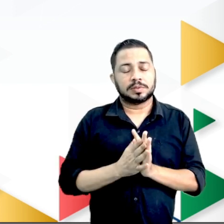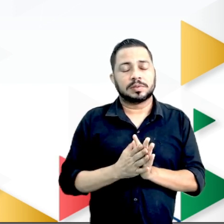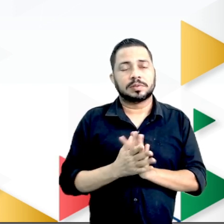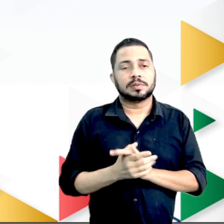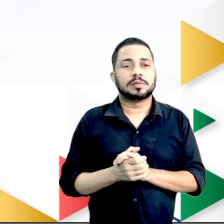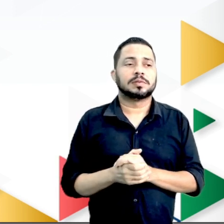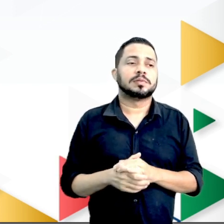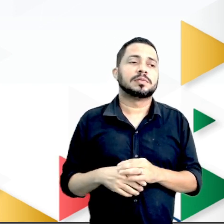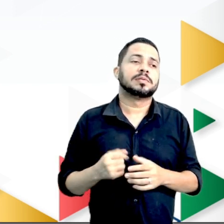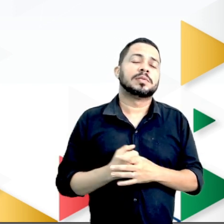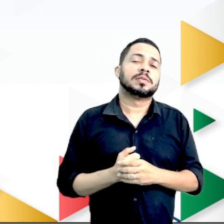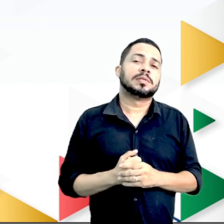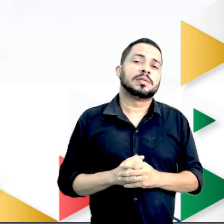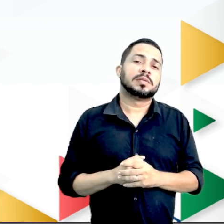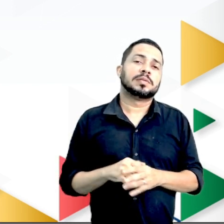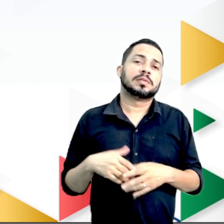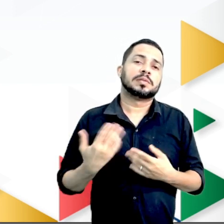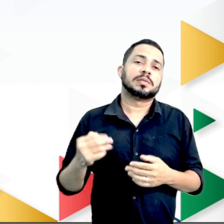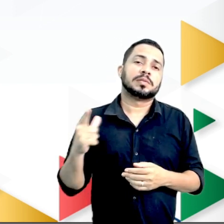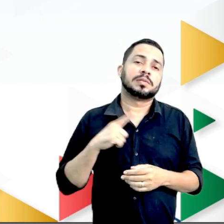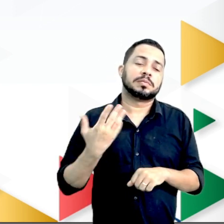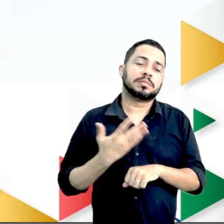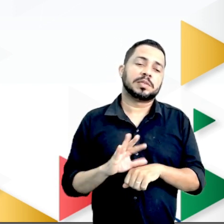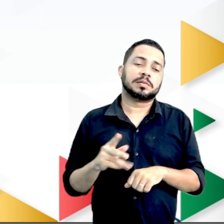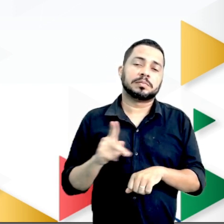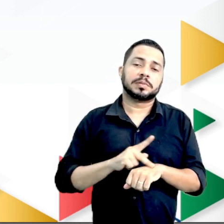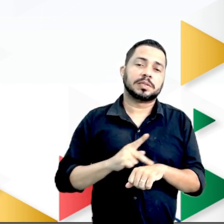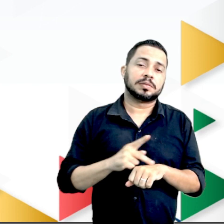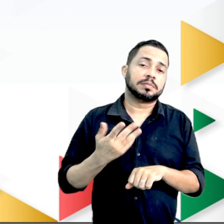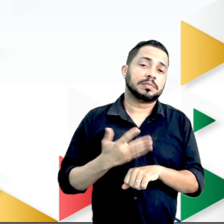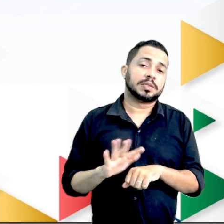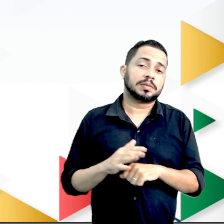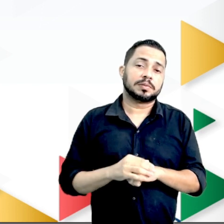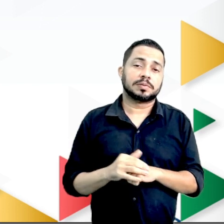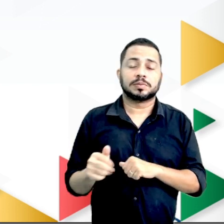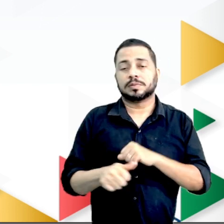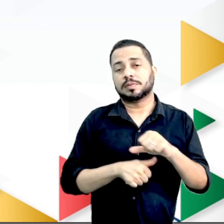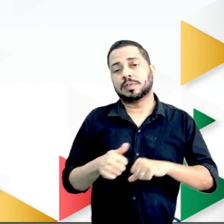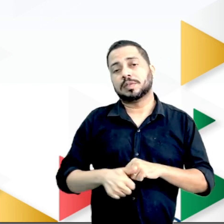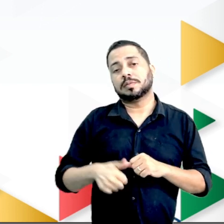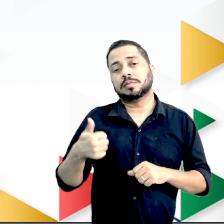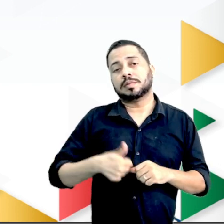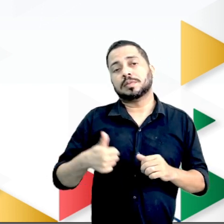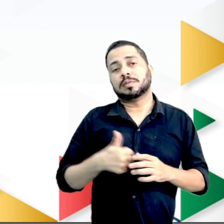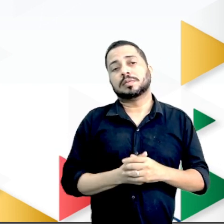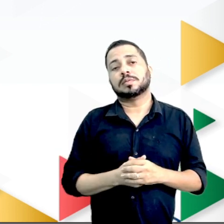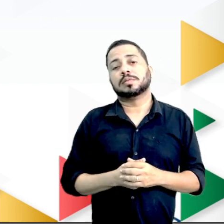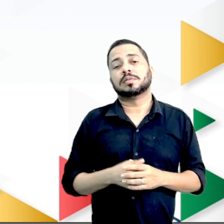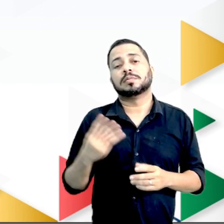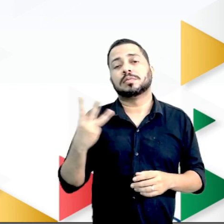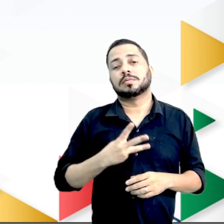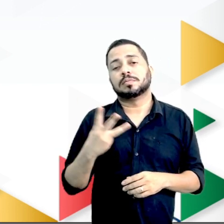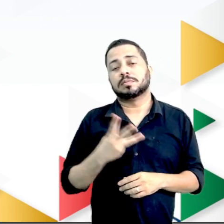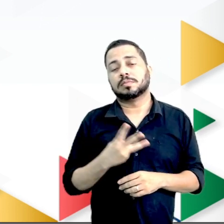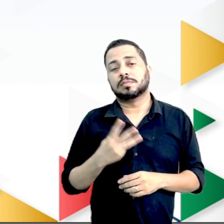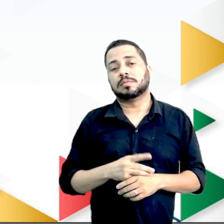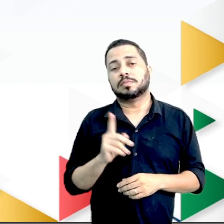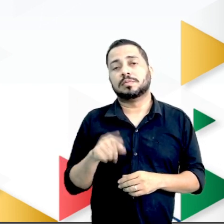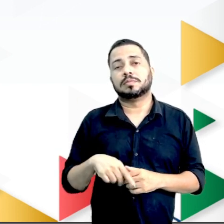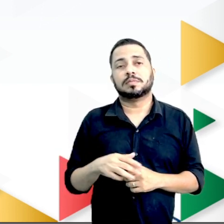era preto ficou branco. Ó. Aí eu tenho branco, preto, branco. O contrário do primeiro. Já o terceiro quadrado